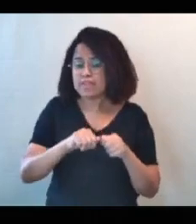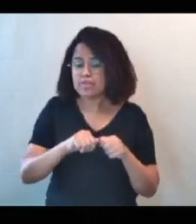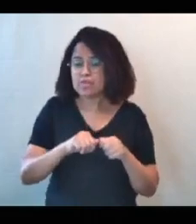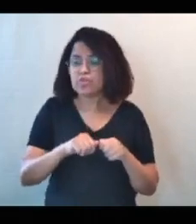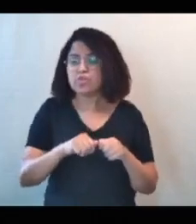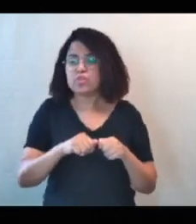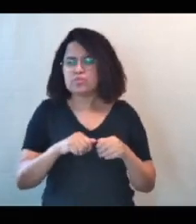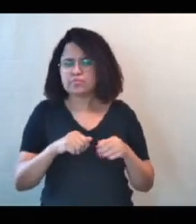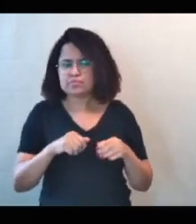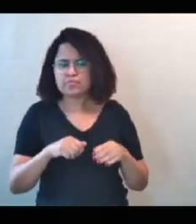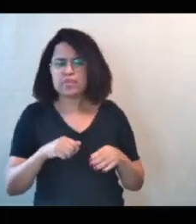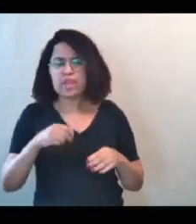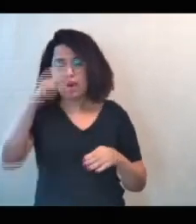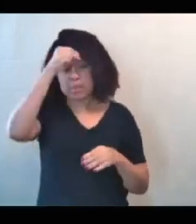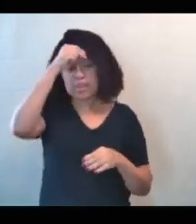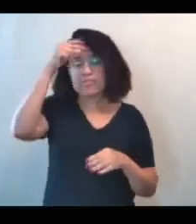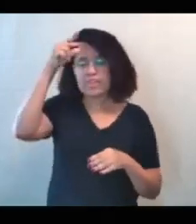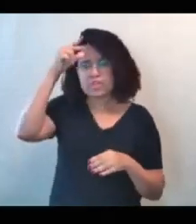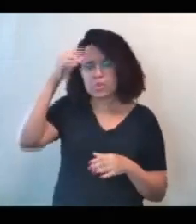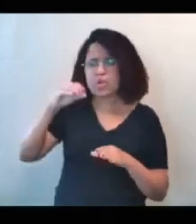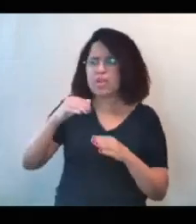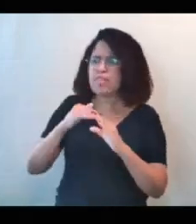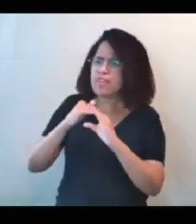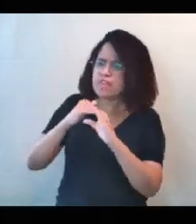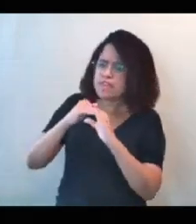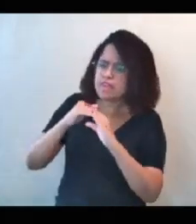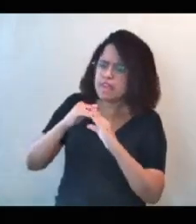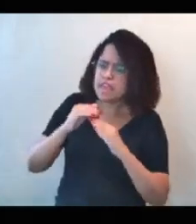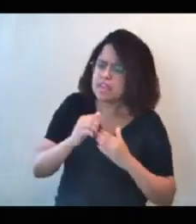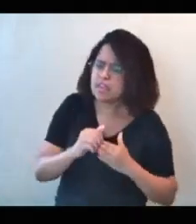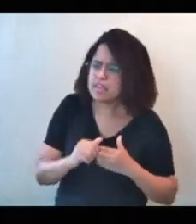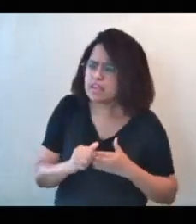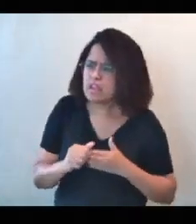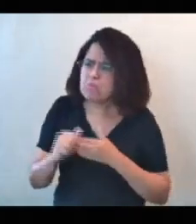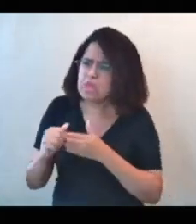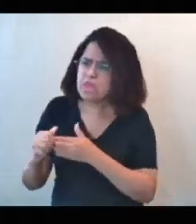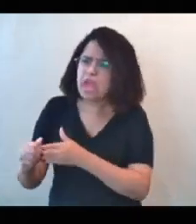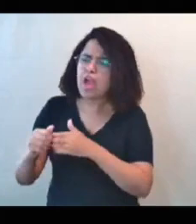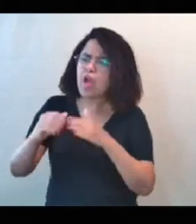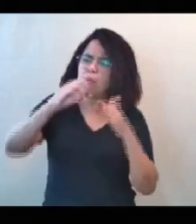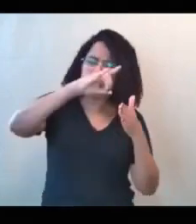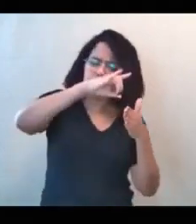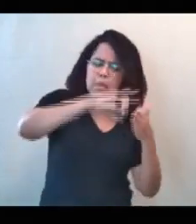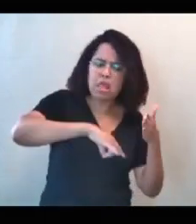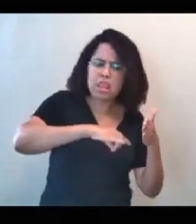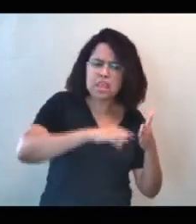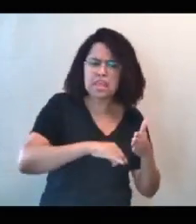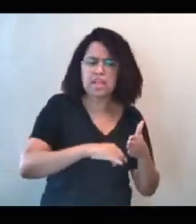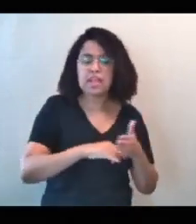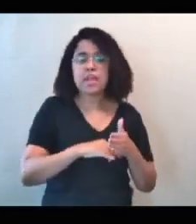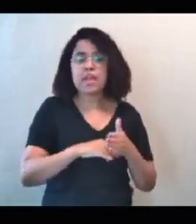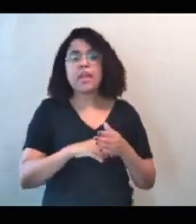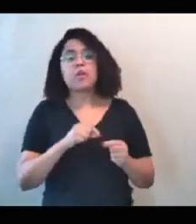uma planilha, nós, prefeituras, temos que enviar uma planilha para que os créditos sejam